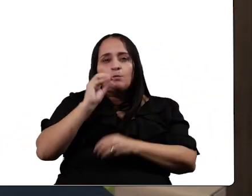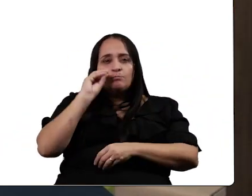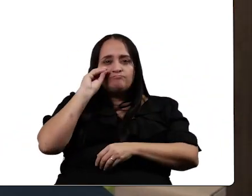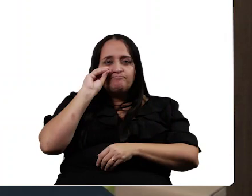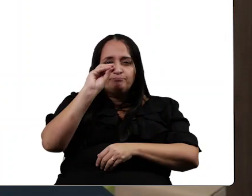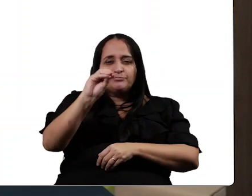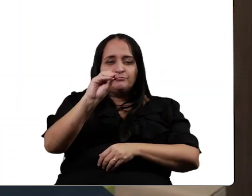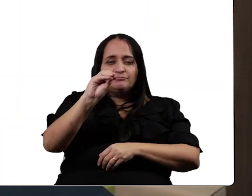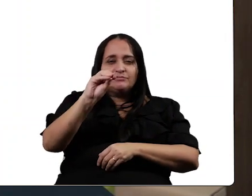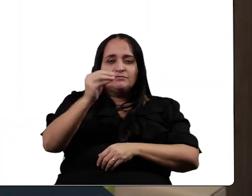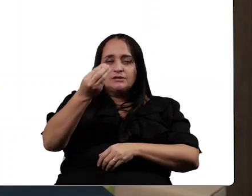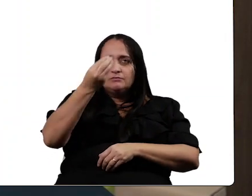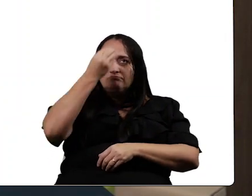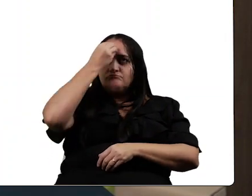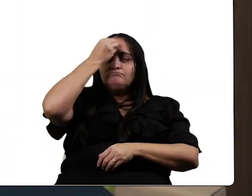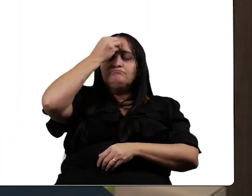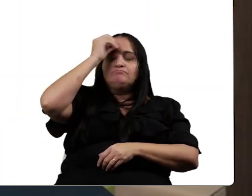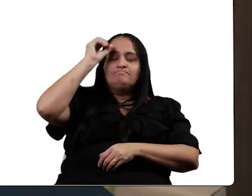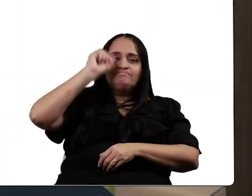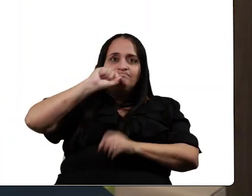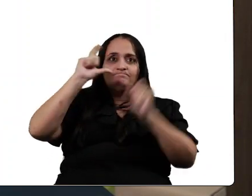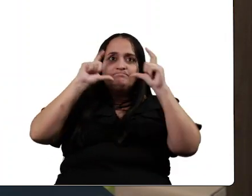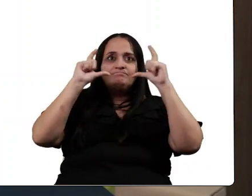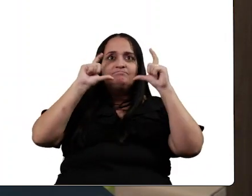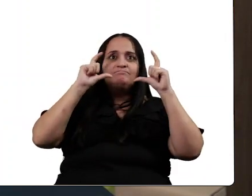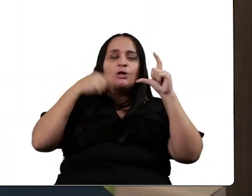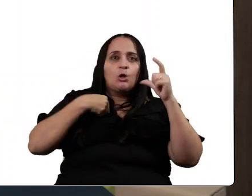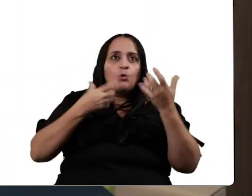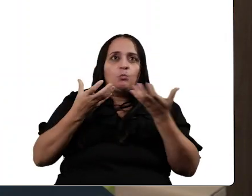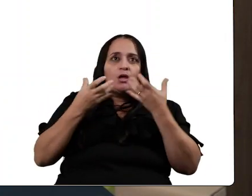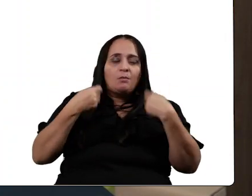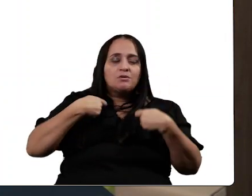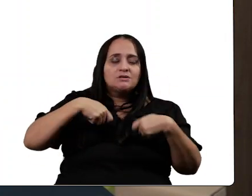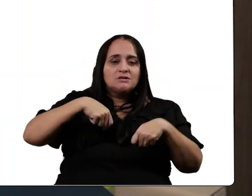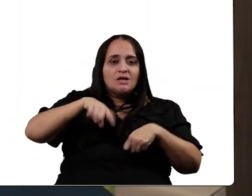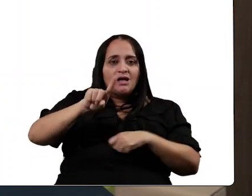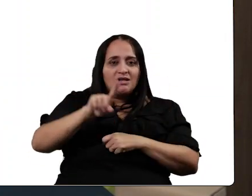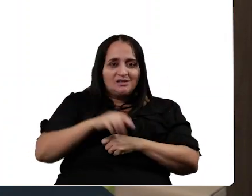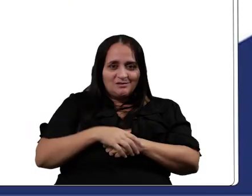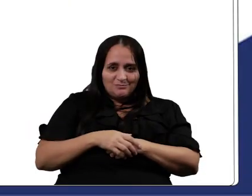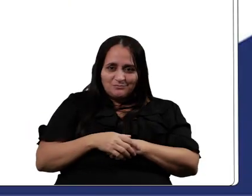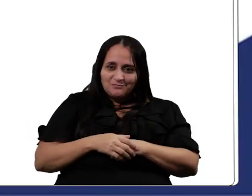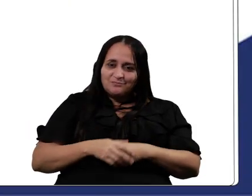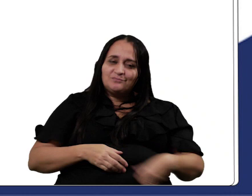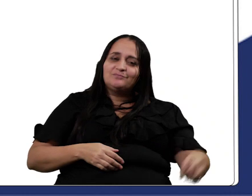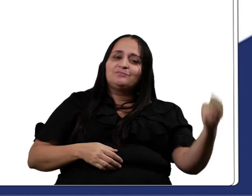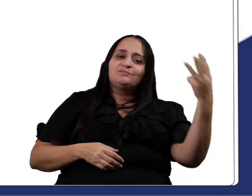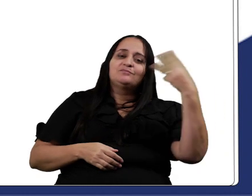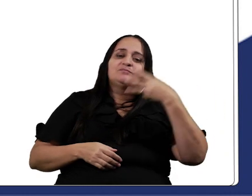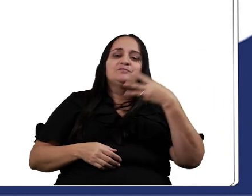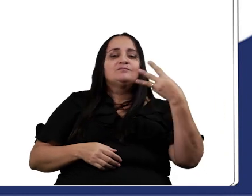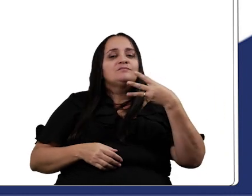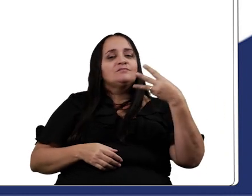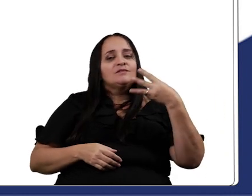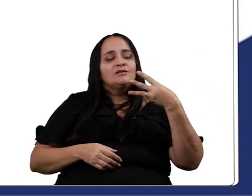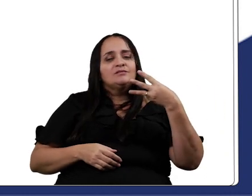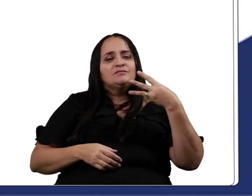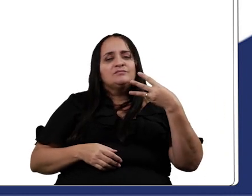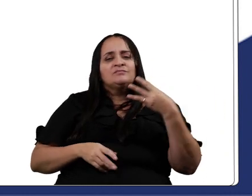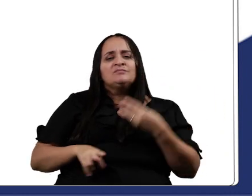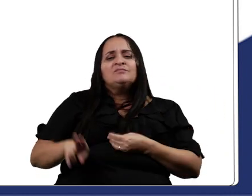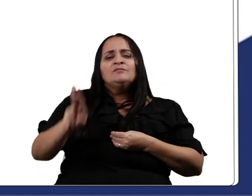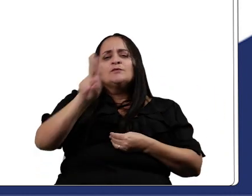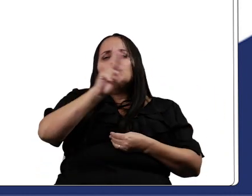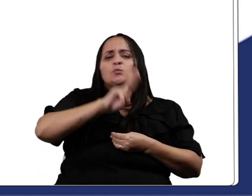cérebro que você precisa fazer o que eles estão pedindo. Beleza? Número 3. O uso